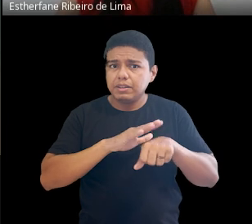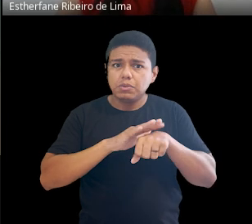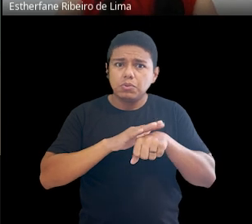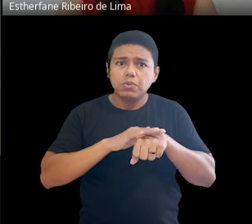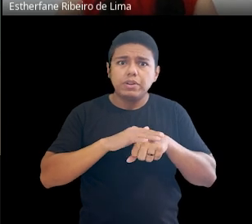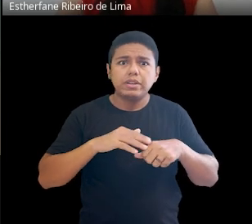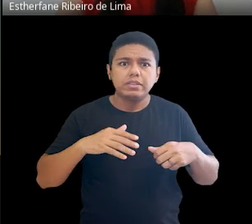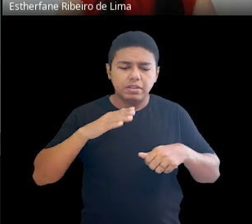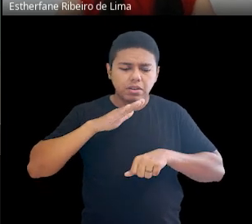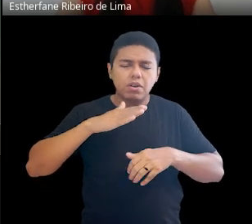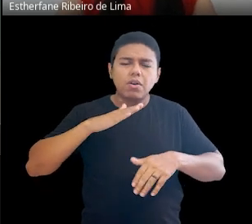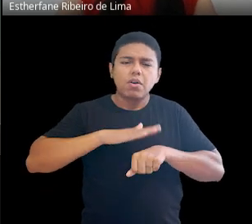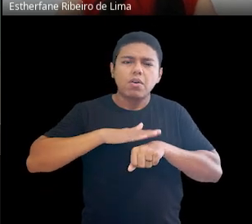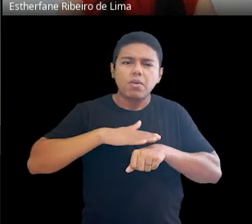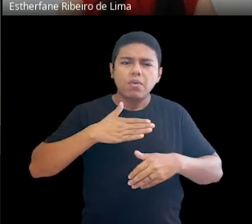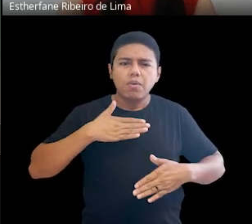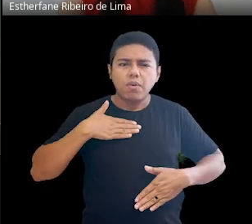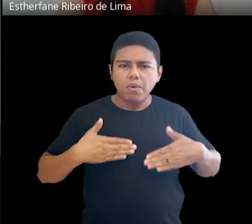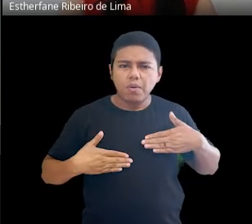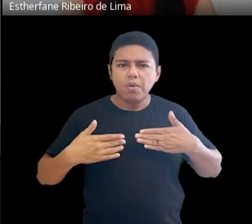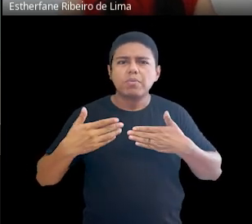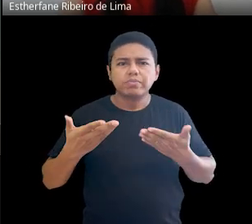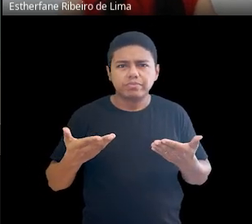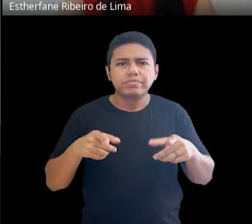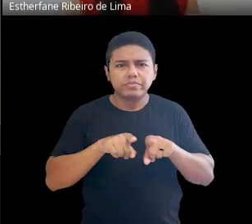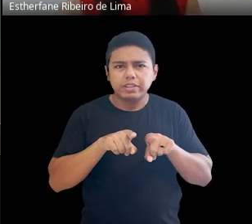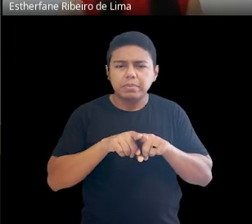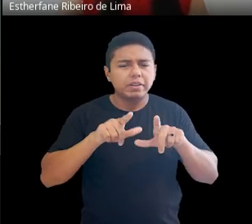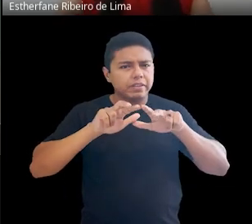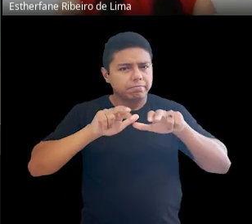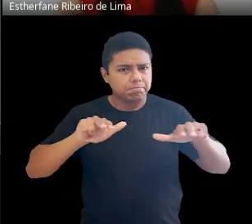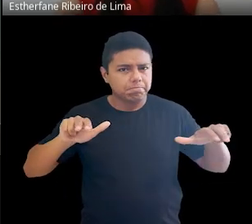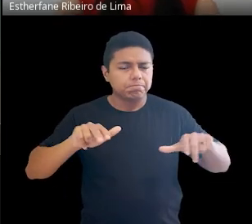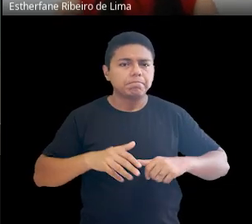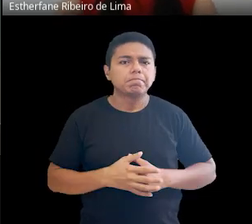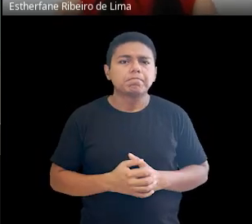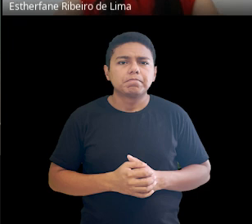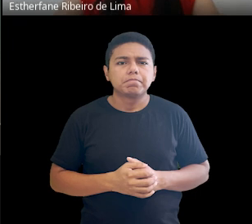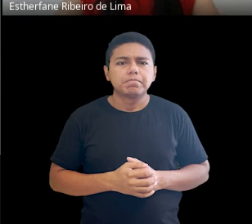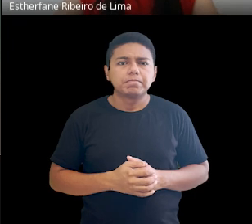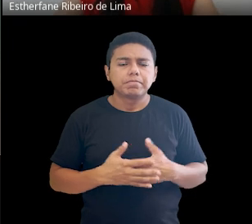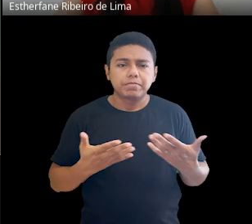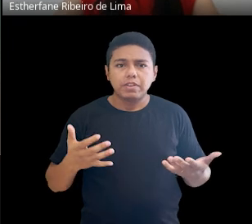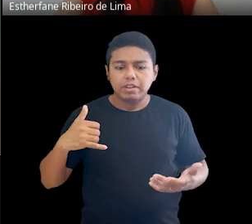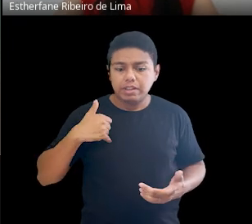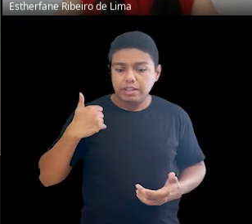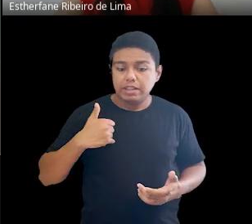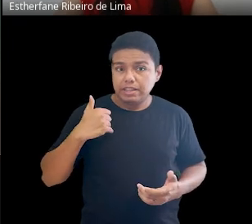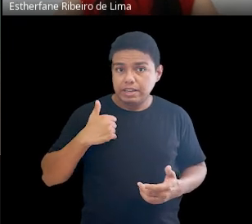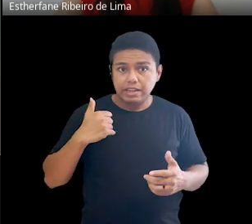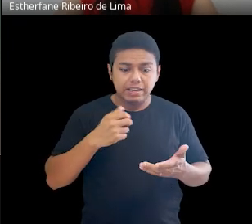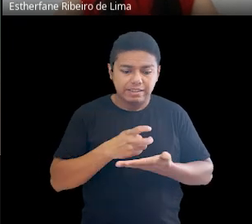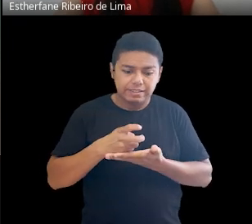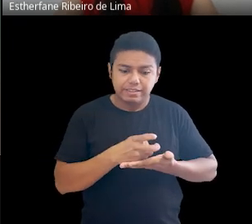autoimunes, e se tem história de gemelar. Na determinação da idade gestacional e a data